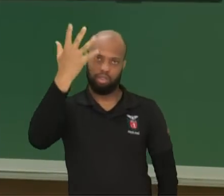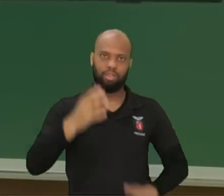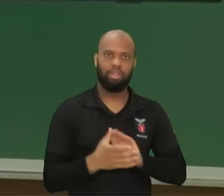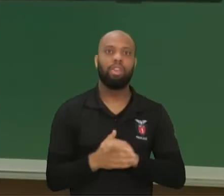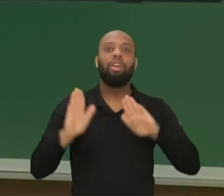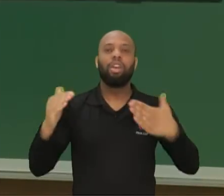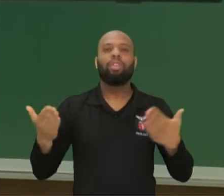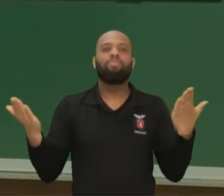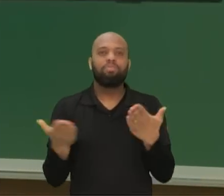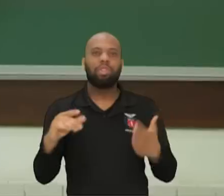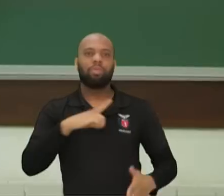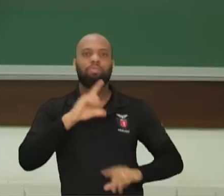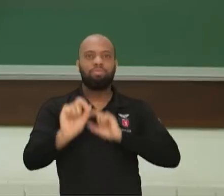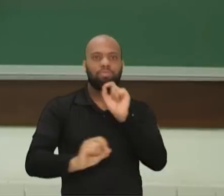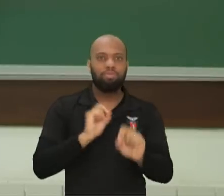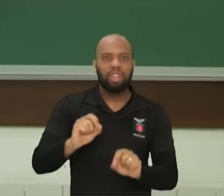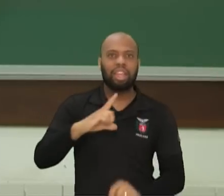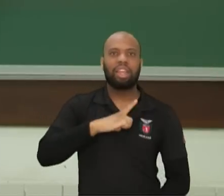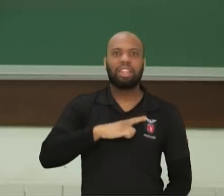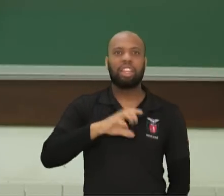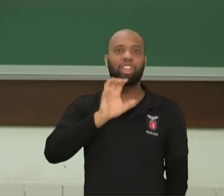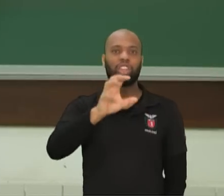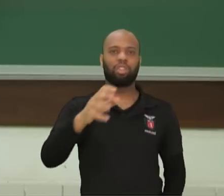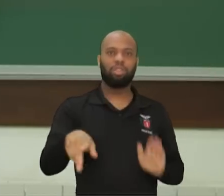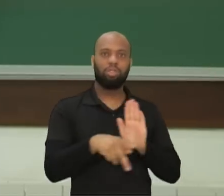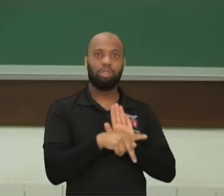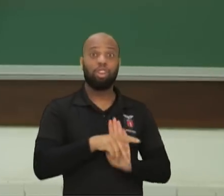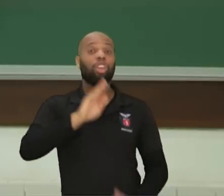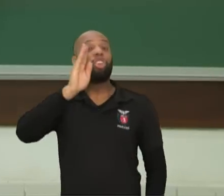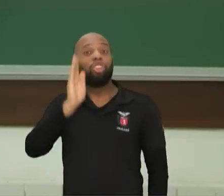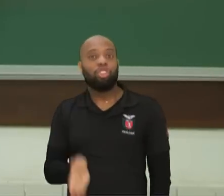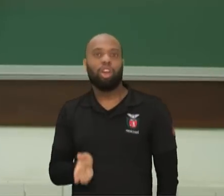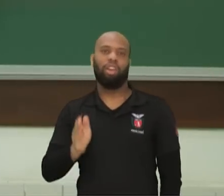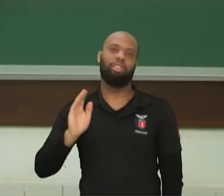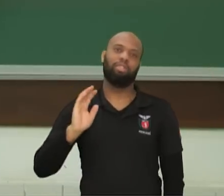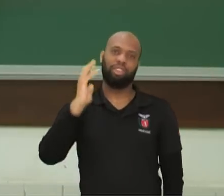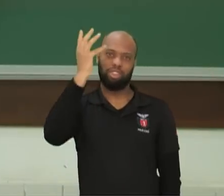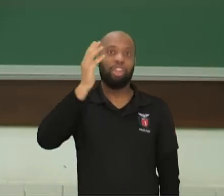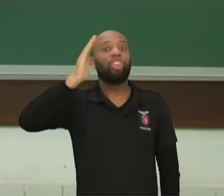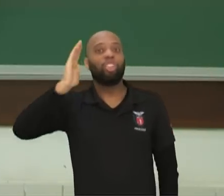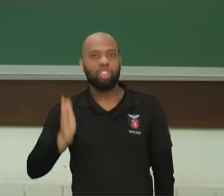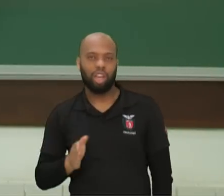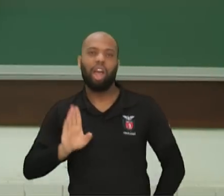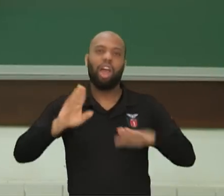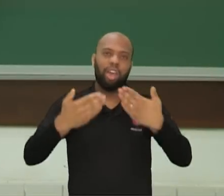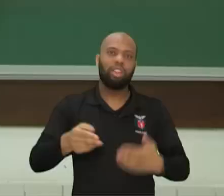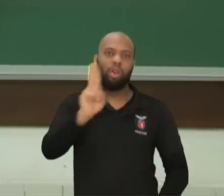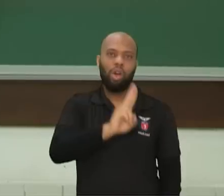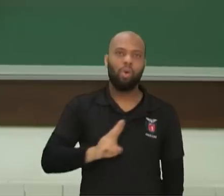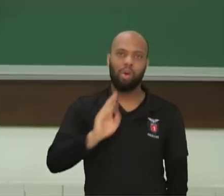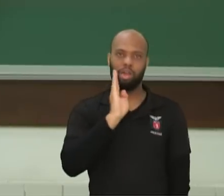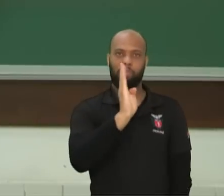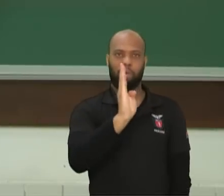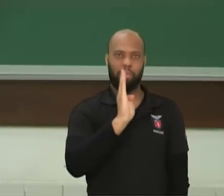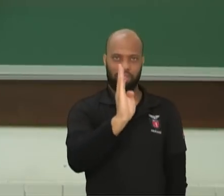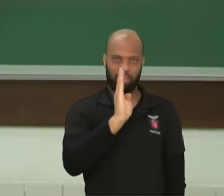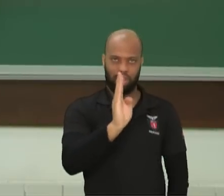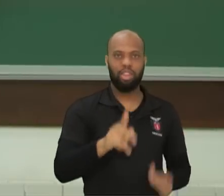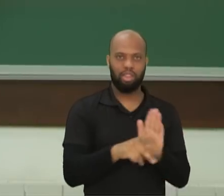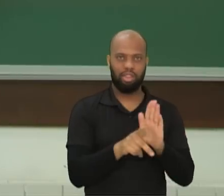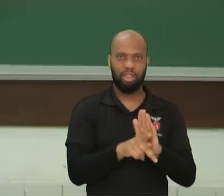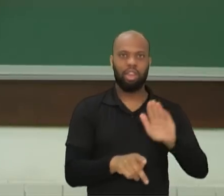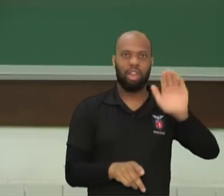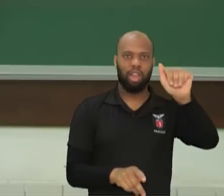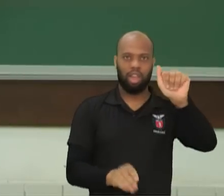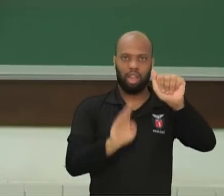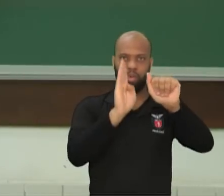Então, eu já vou ter essa condição ali de B ter acontecido. Então, vai acontecer, certo? E qual que é a probabilidade de ocorrer